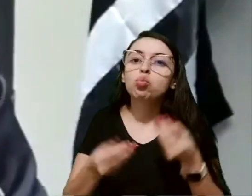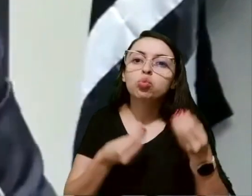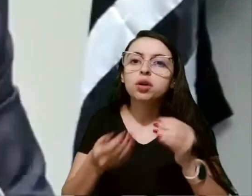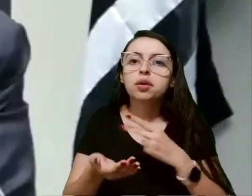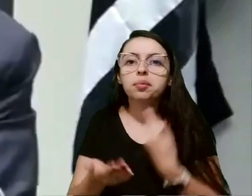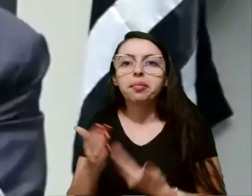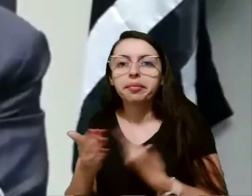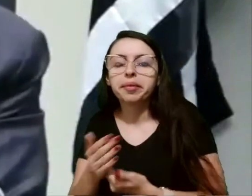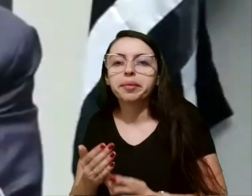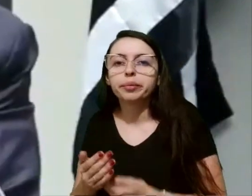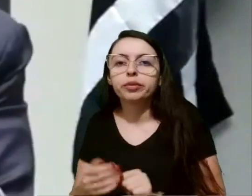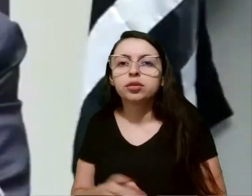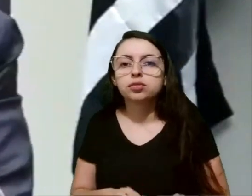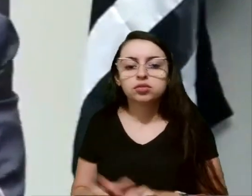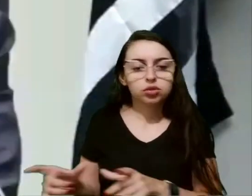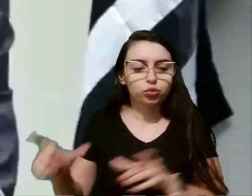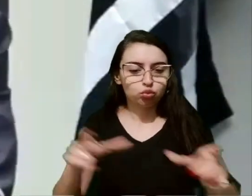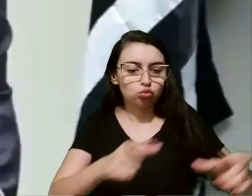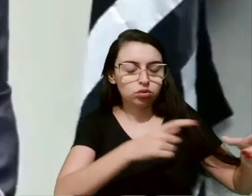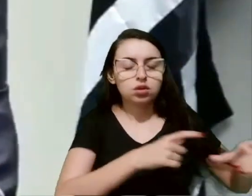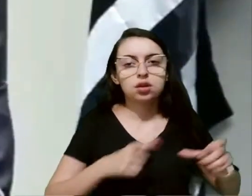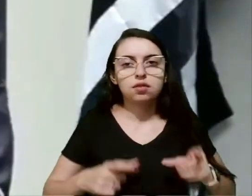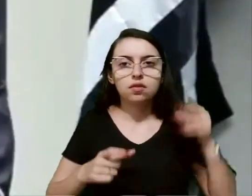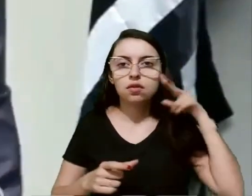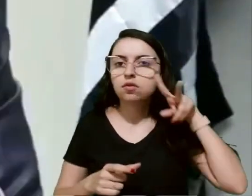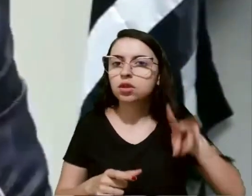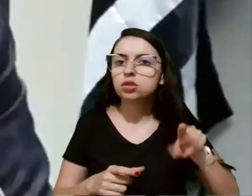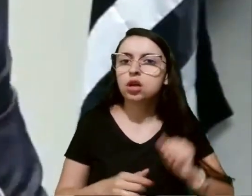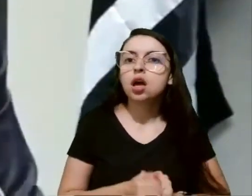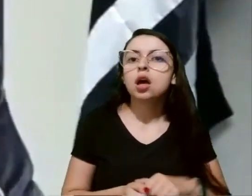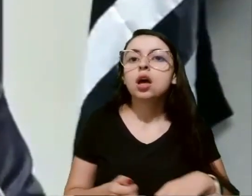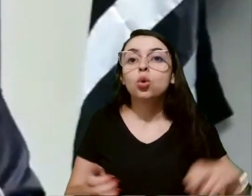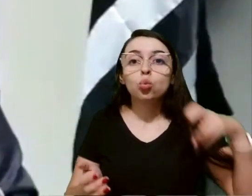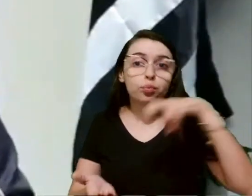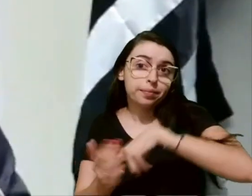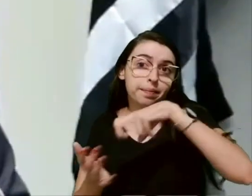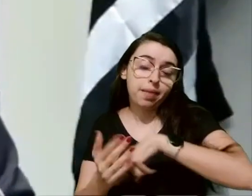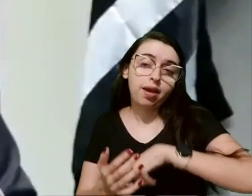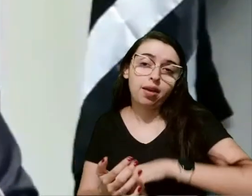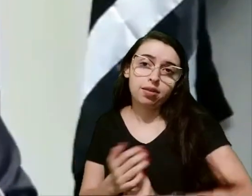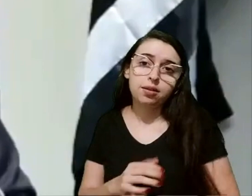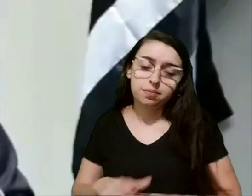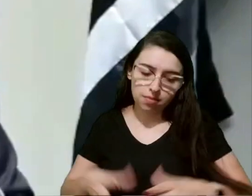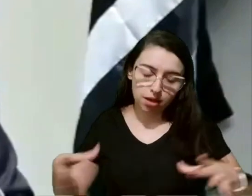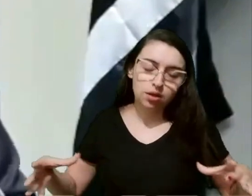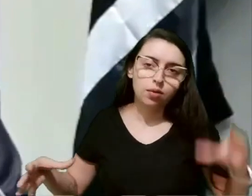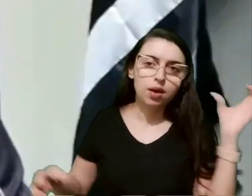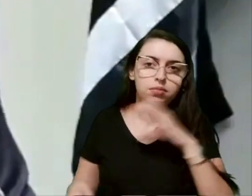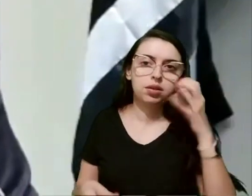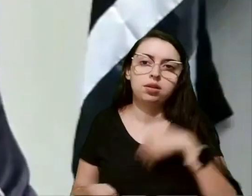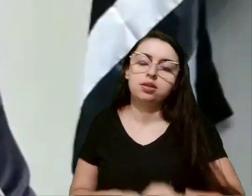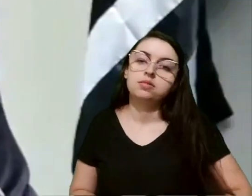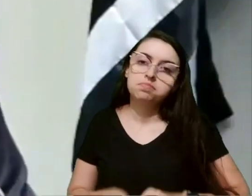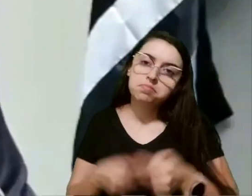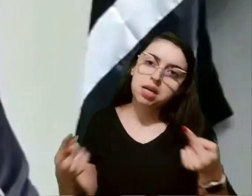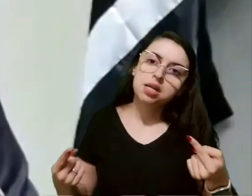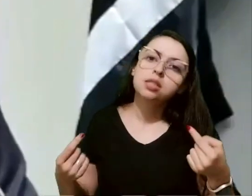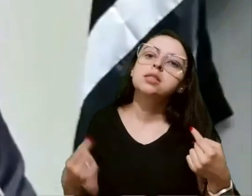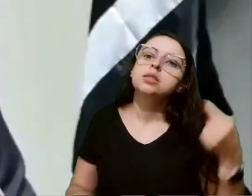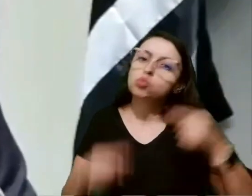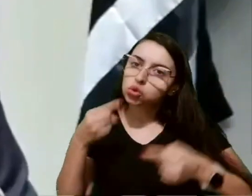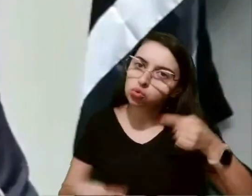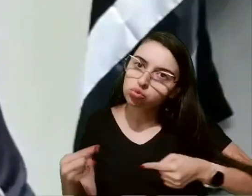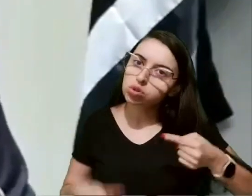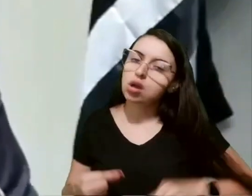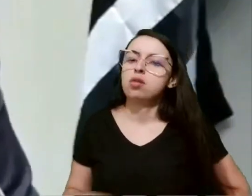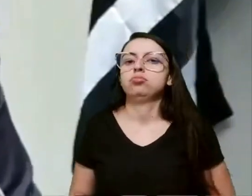seria isso. E deixar as demais voltadas para condutas em que haja uma maior aderência. Mas aqui também você tem uma